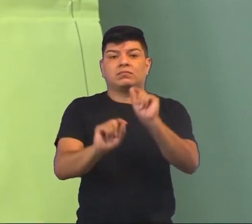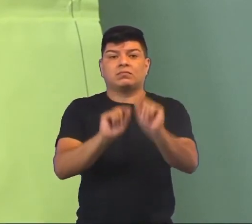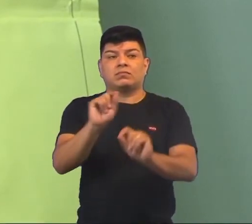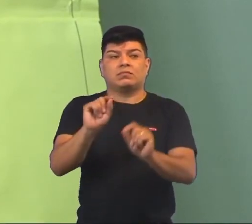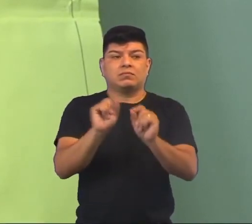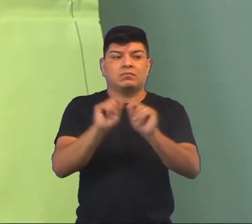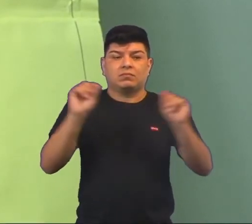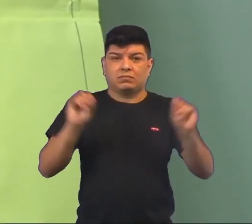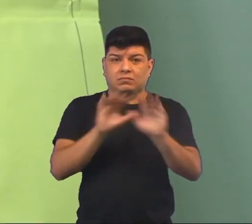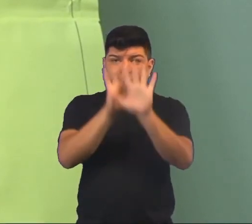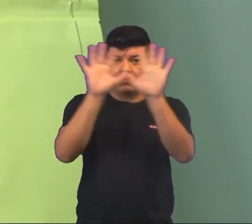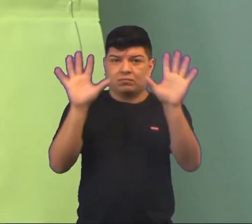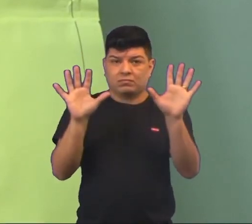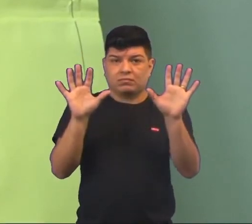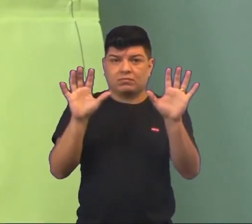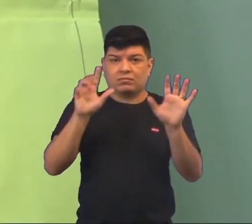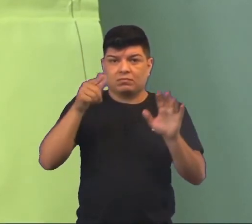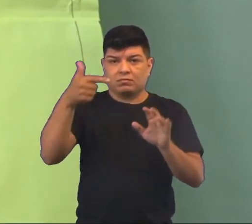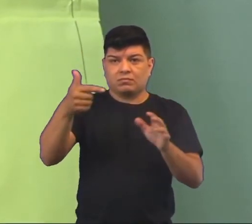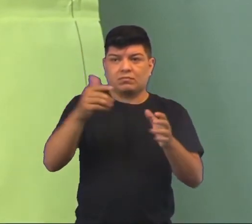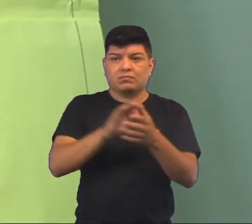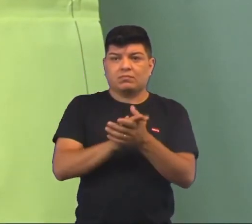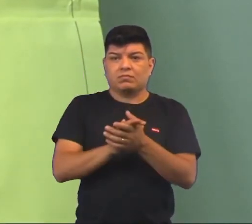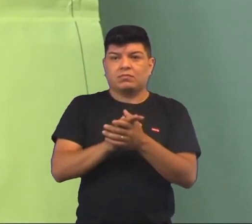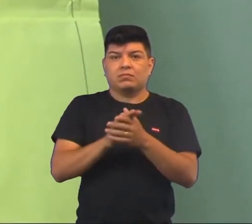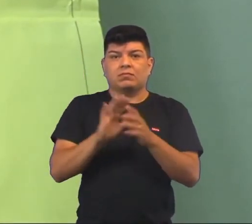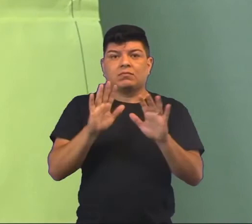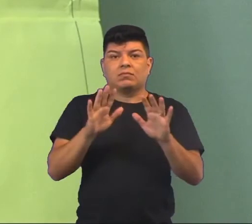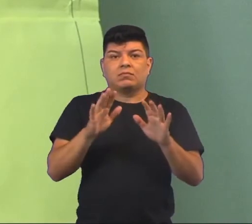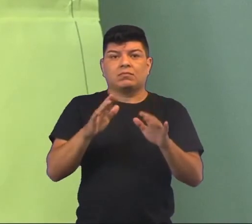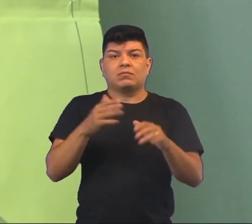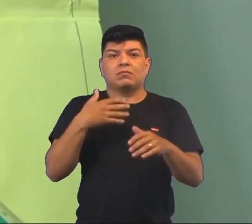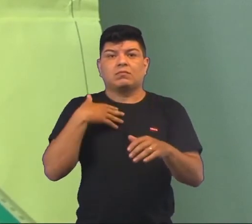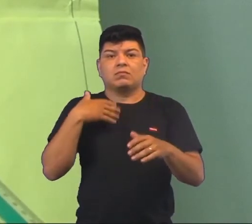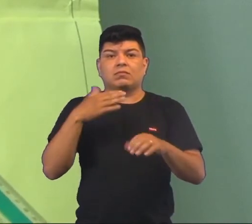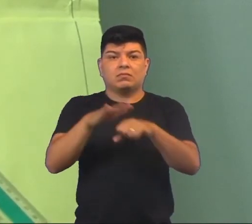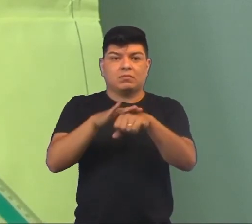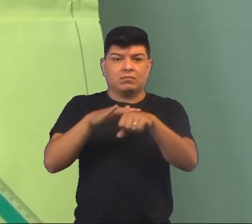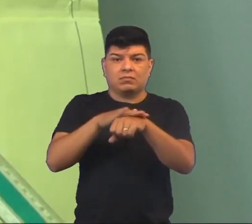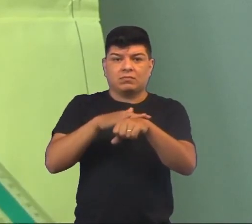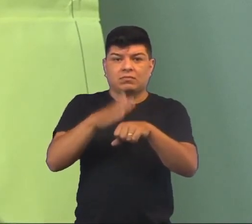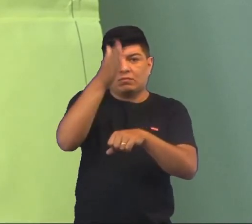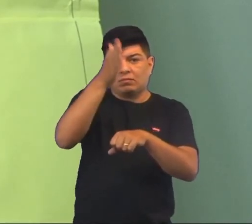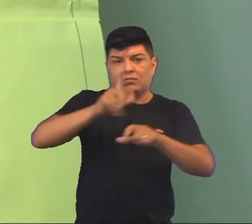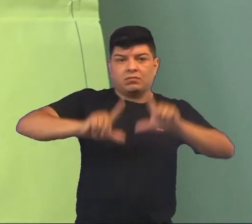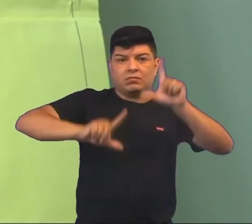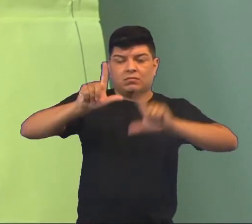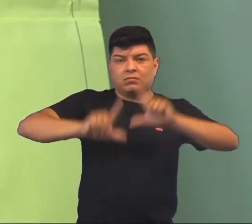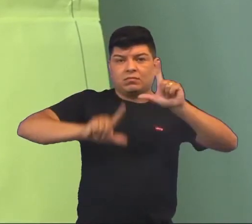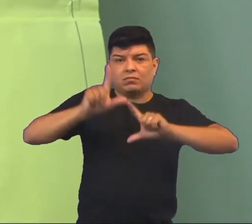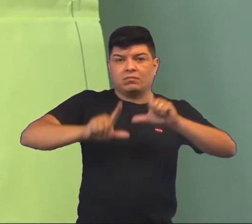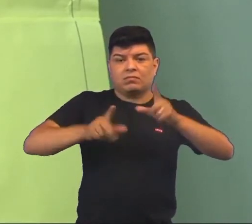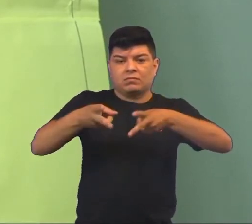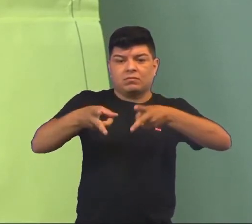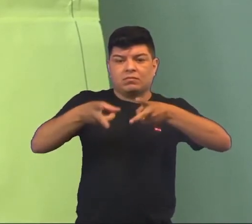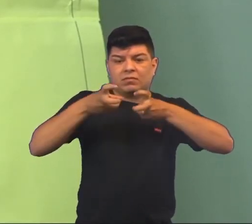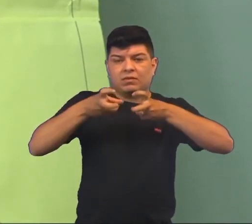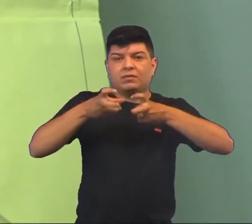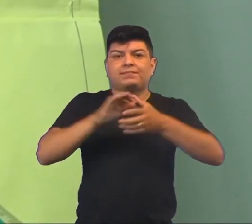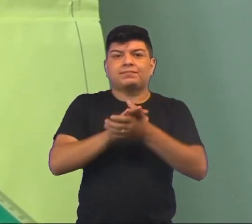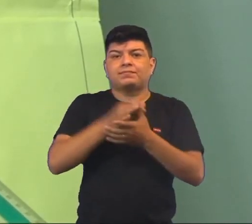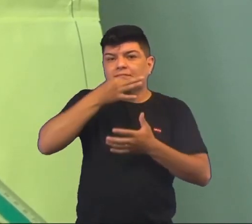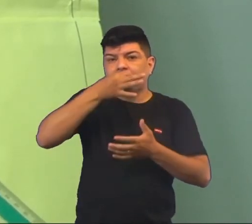Fazer um esclarecimento extra, marcar o discurso direto do canal de TV, identificar